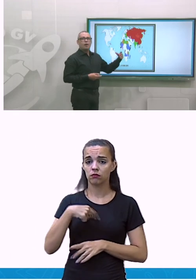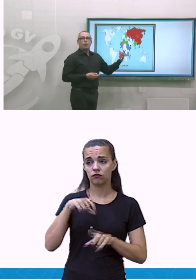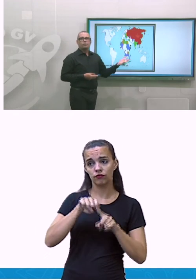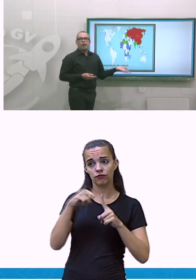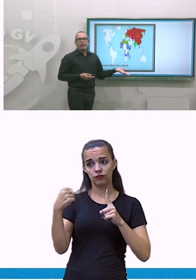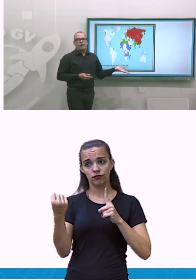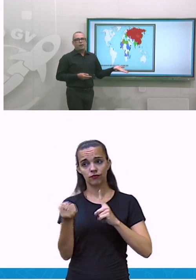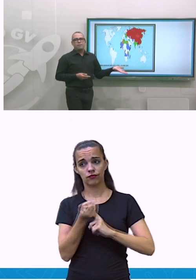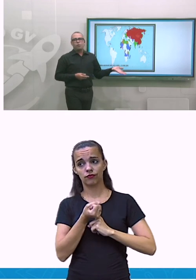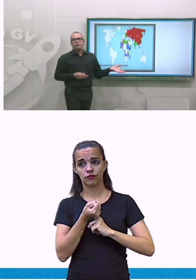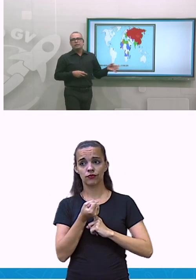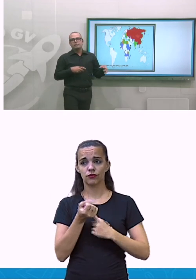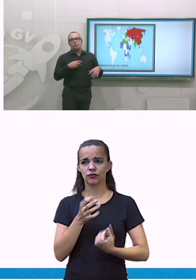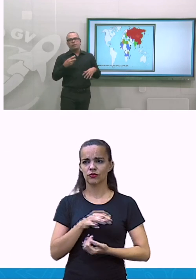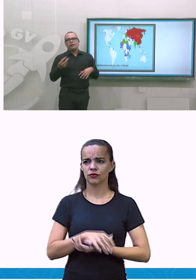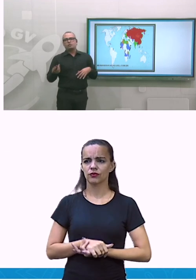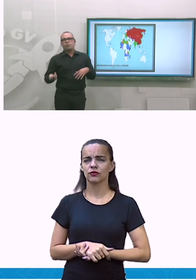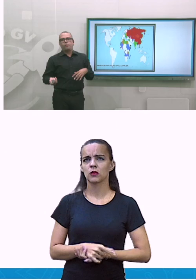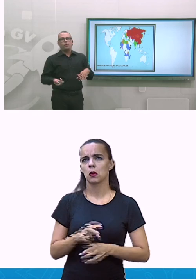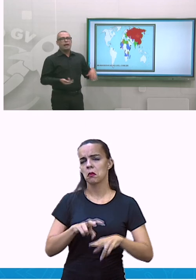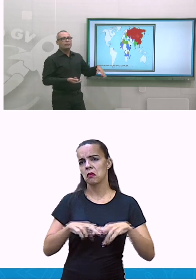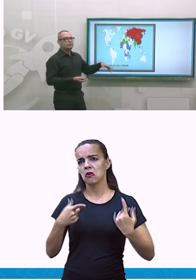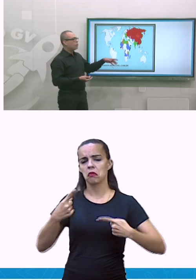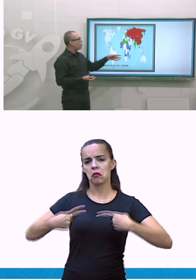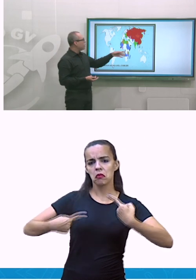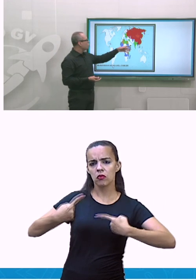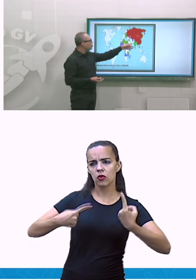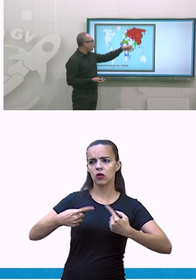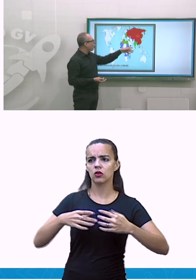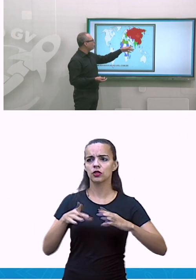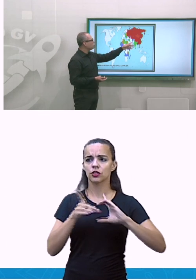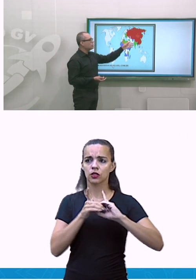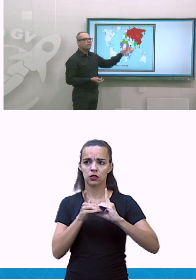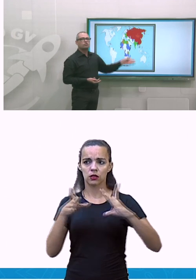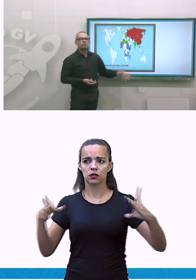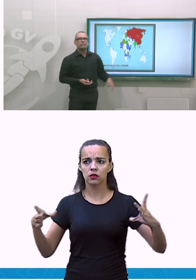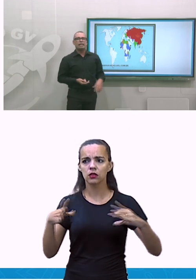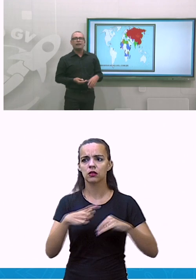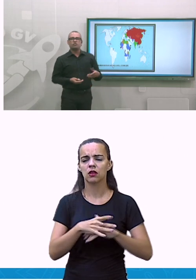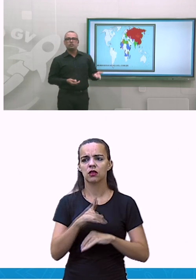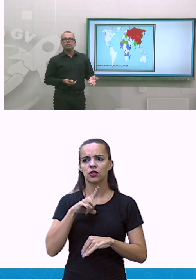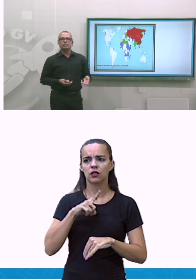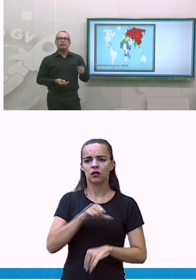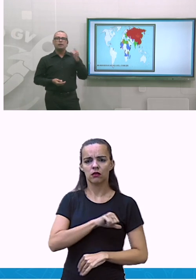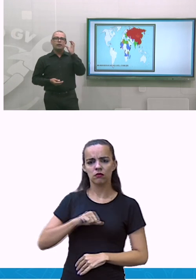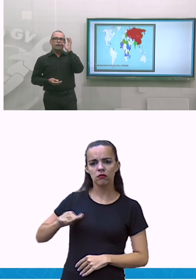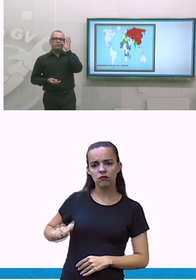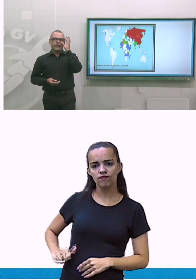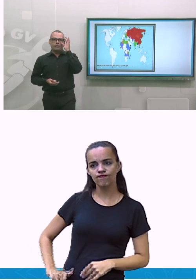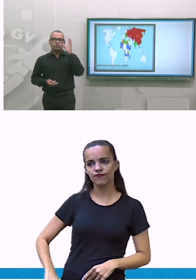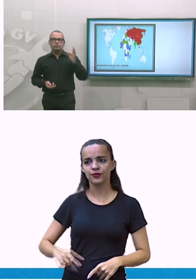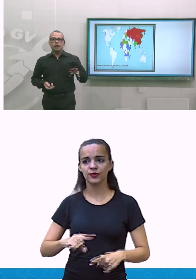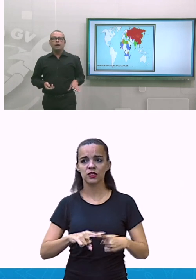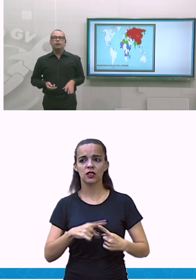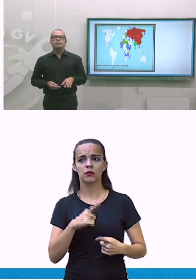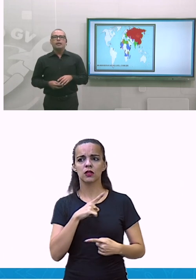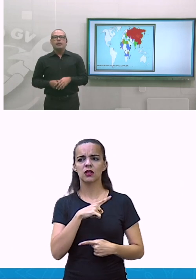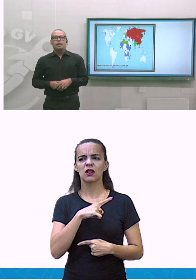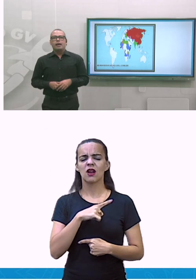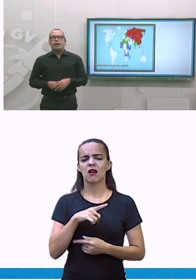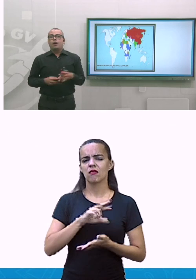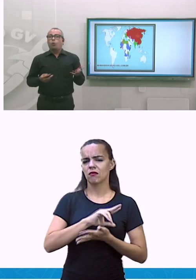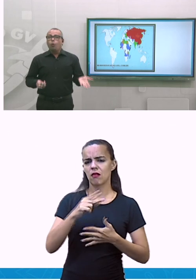né? Repúblicas Democráticas Populares da Coreia do Norte, a China,